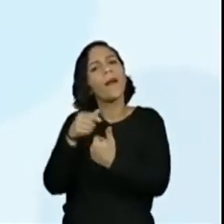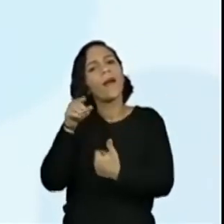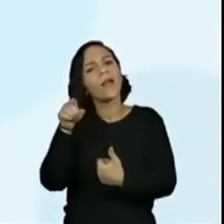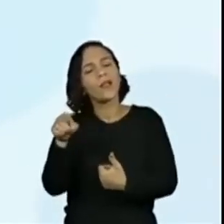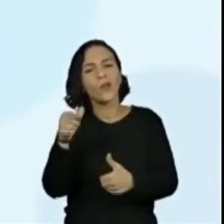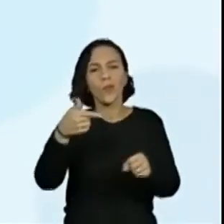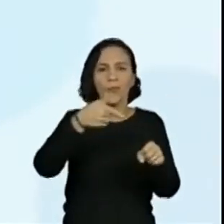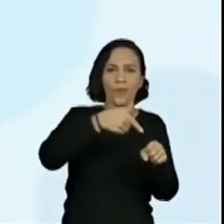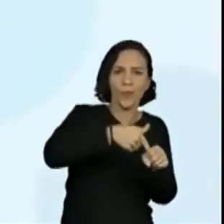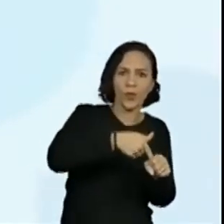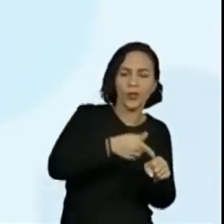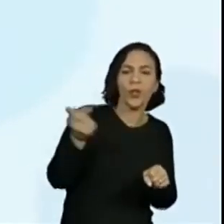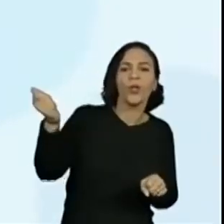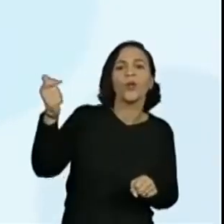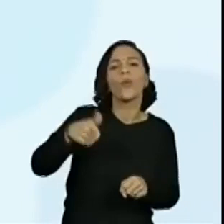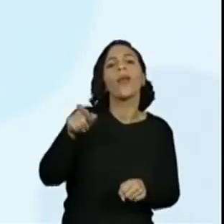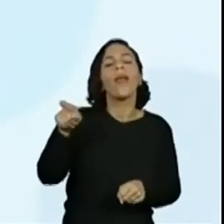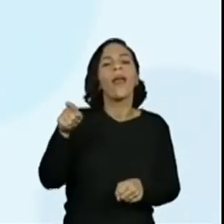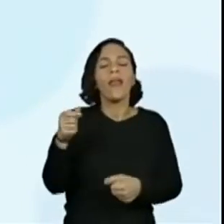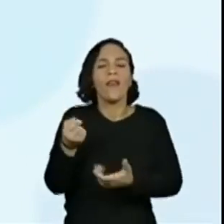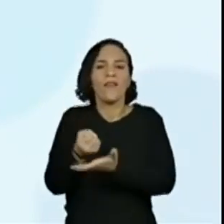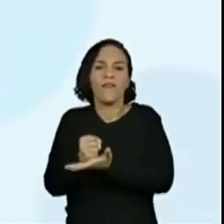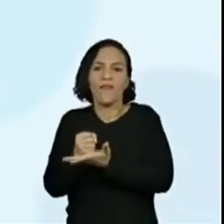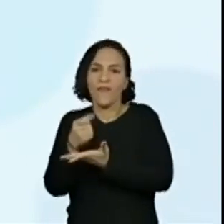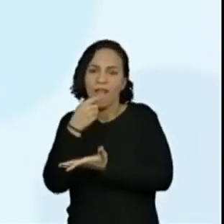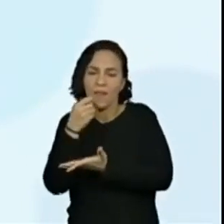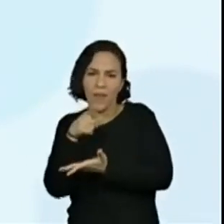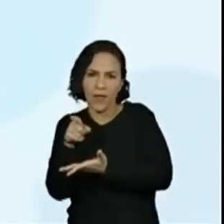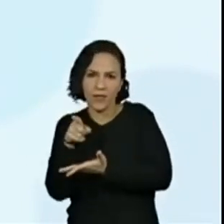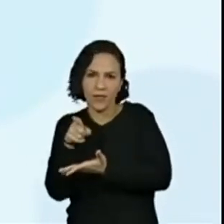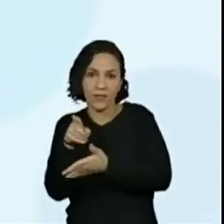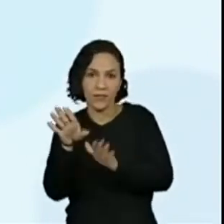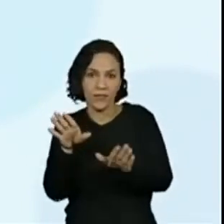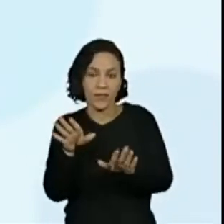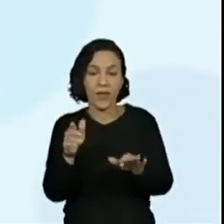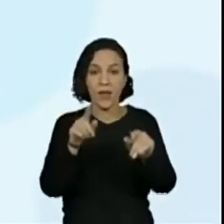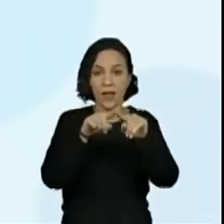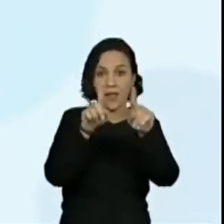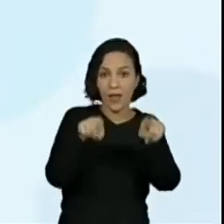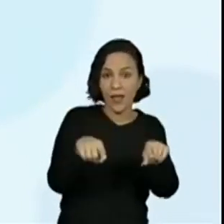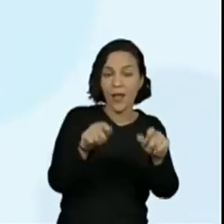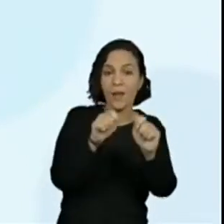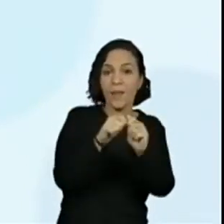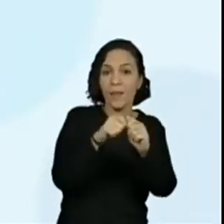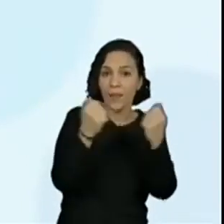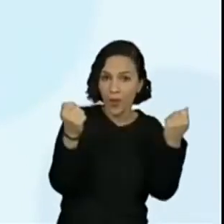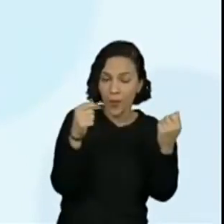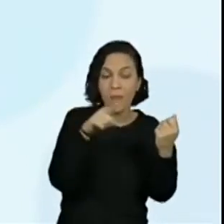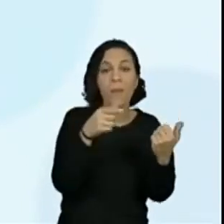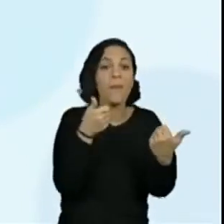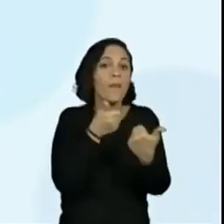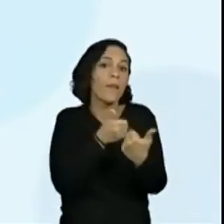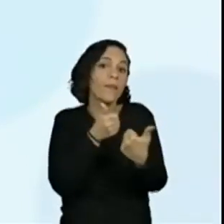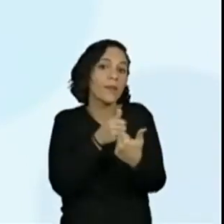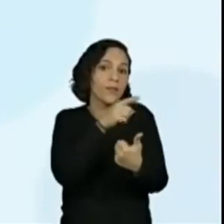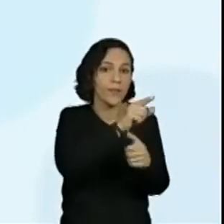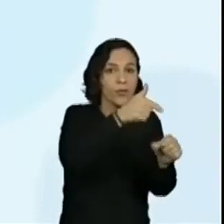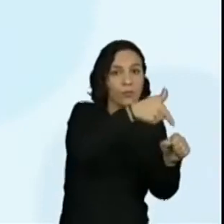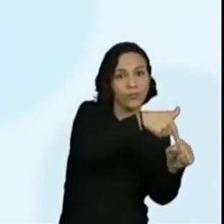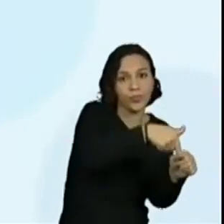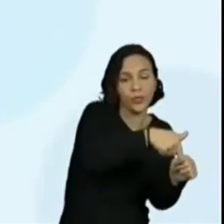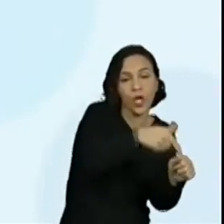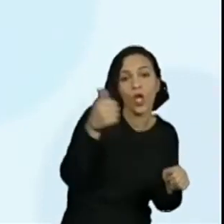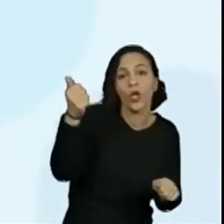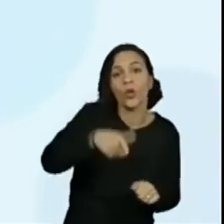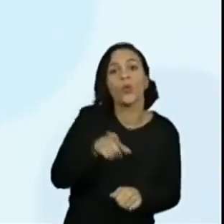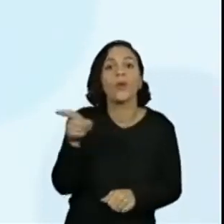farmácia. Você concorda com ele? A padaria está mais próxima do posto de gasolina do que a farmácia. Vamos dar uma olhada?